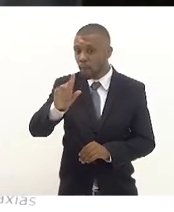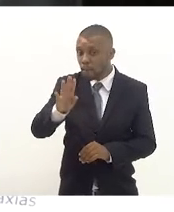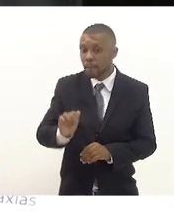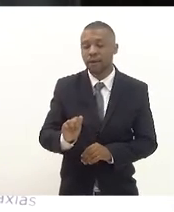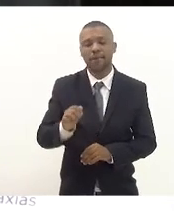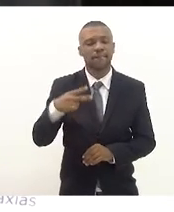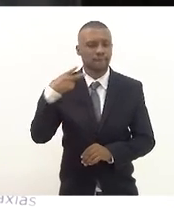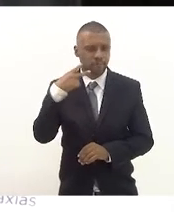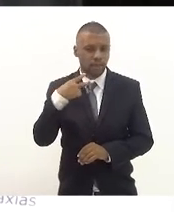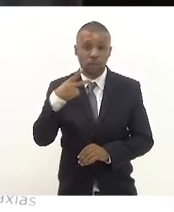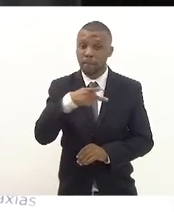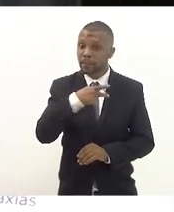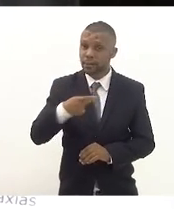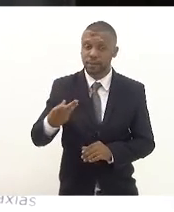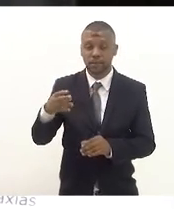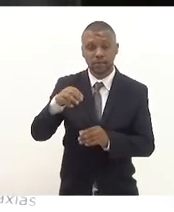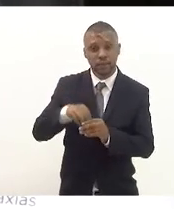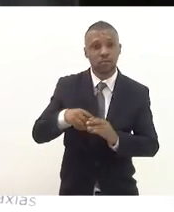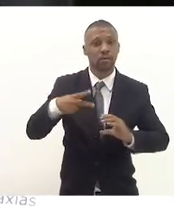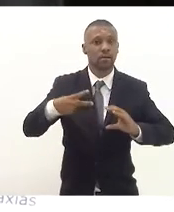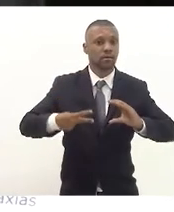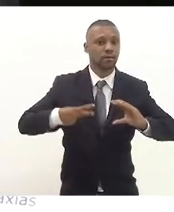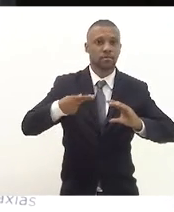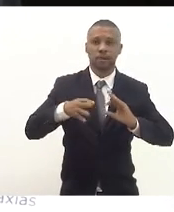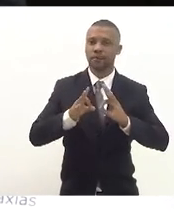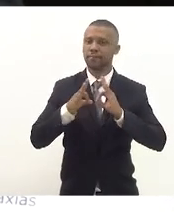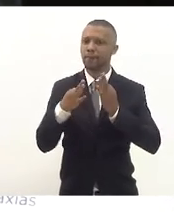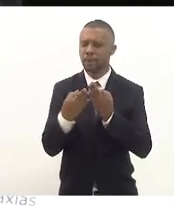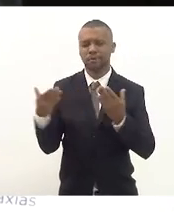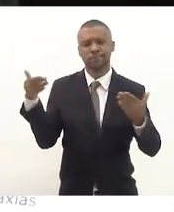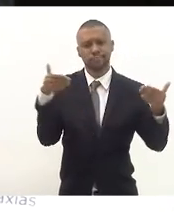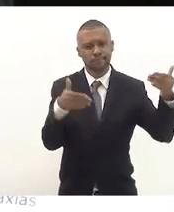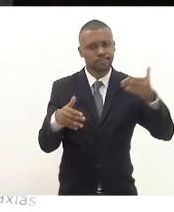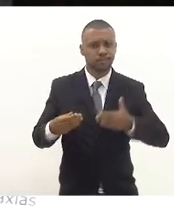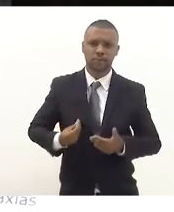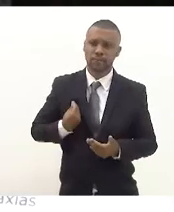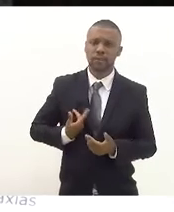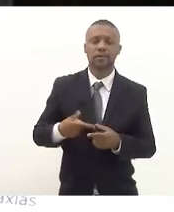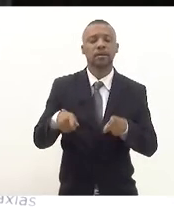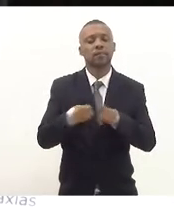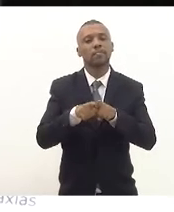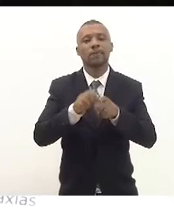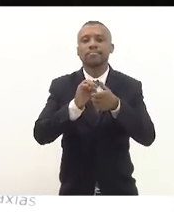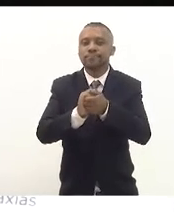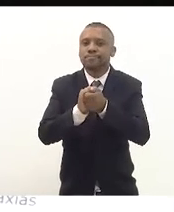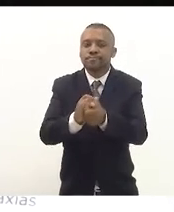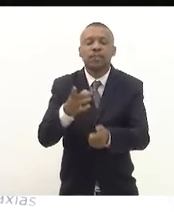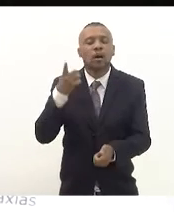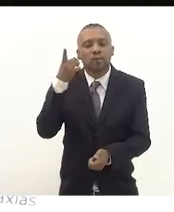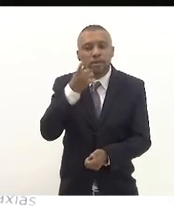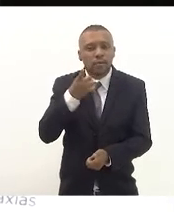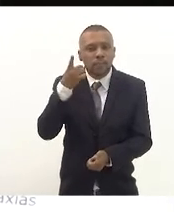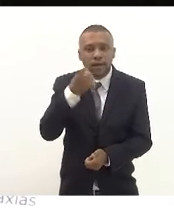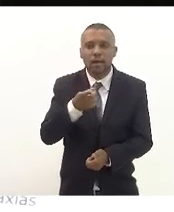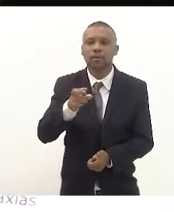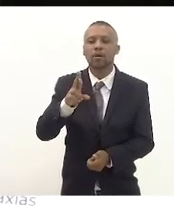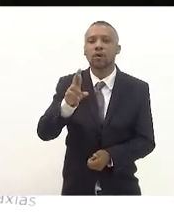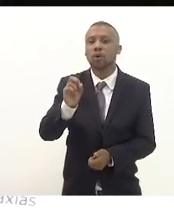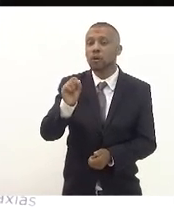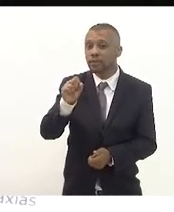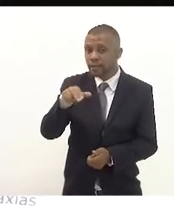Câmara de Vereadores toda sua família que está presente quero saudar todos os autores o nosso Deputado